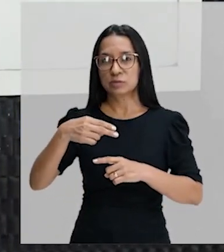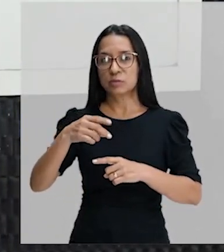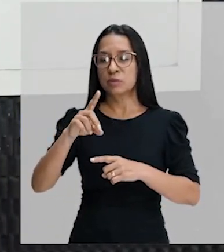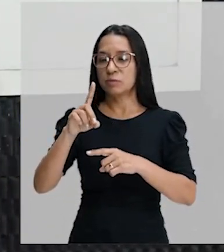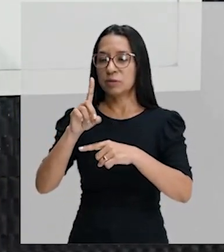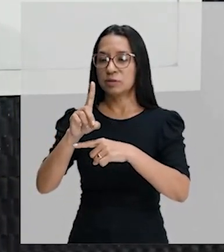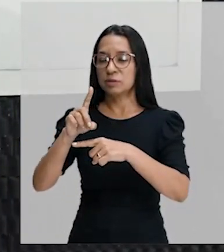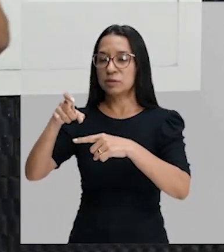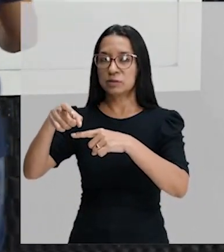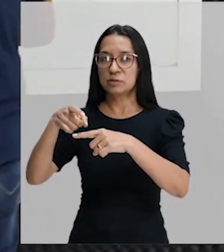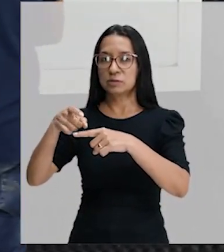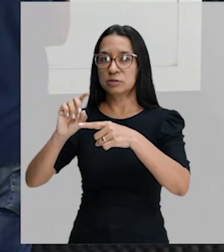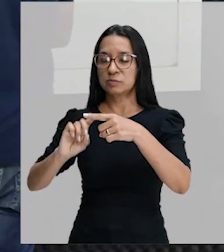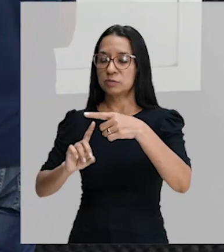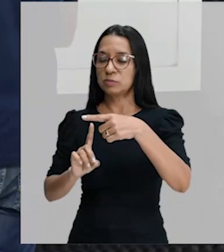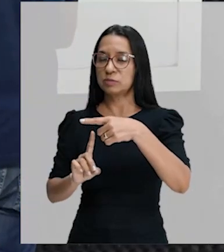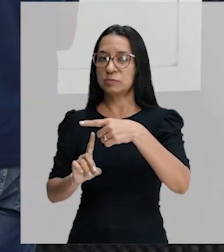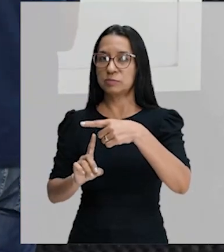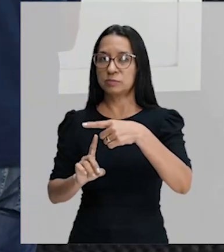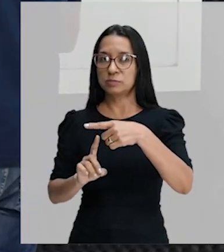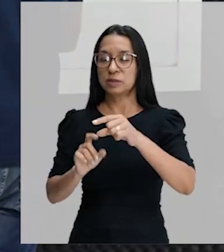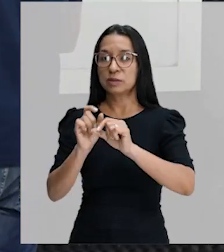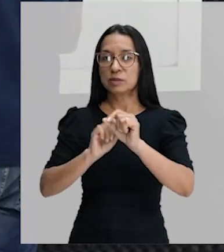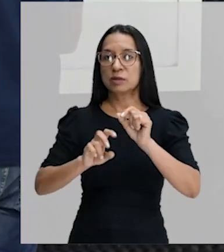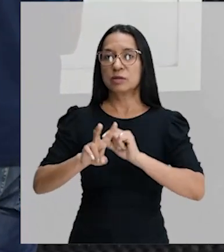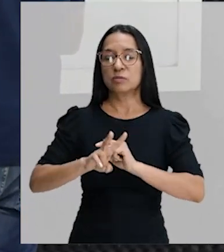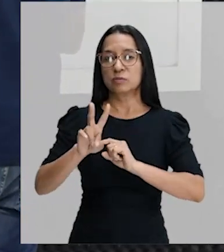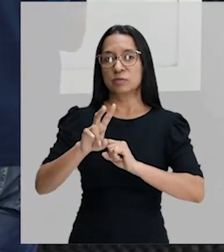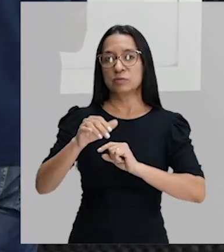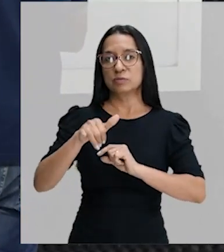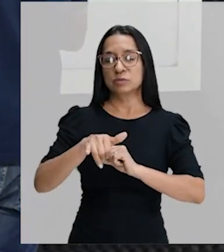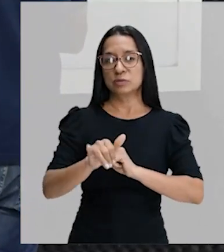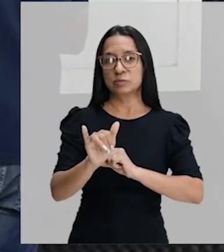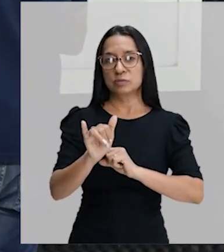Quem é o valor de y? É o dy